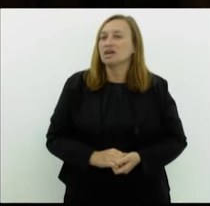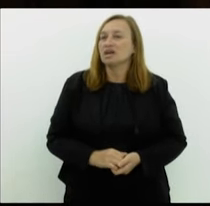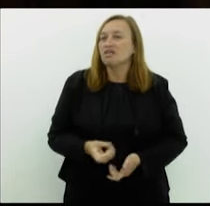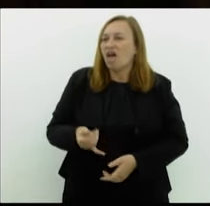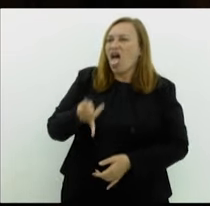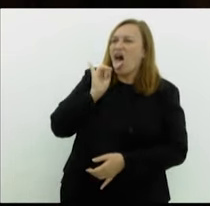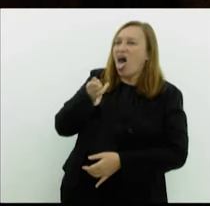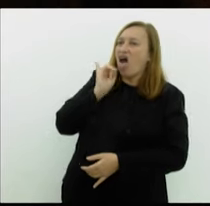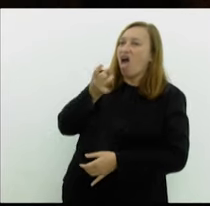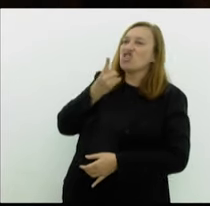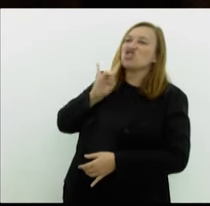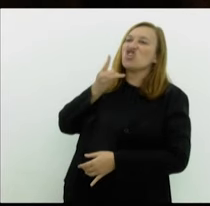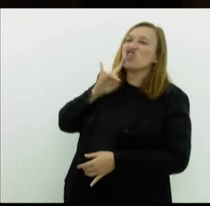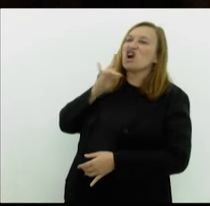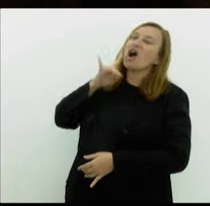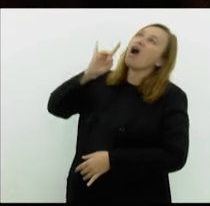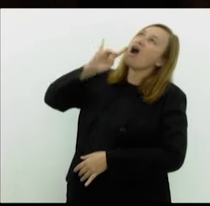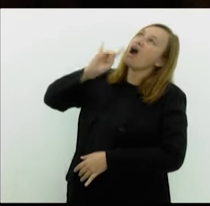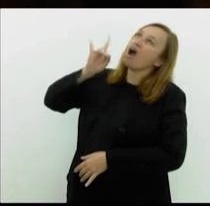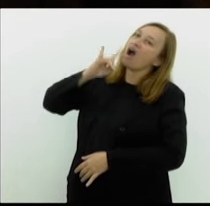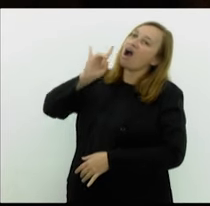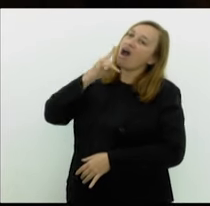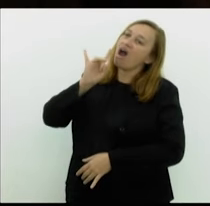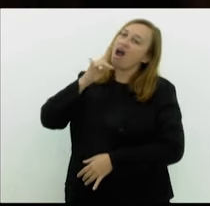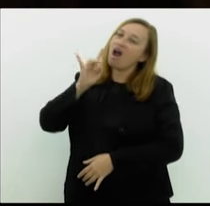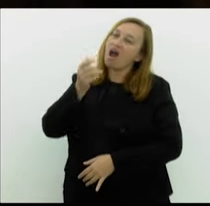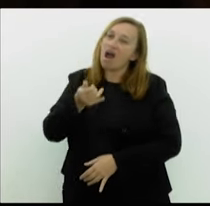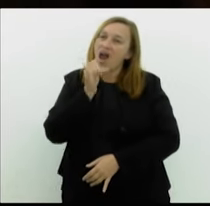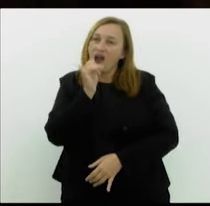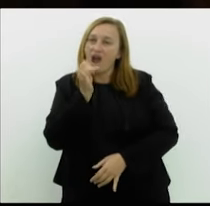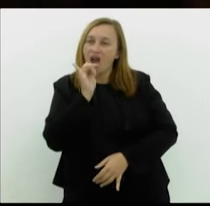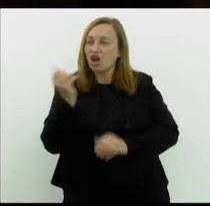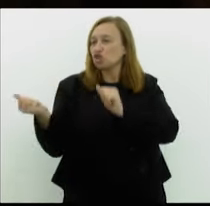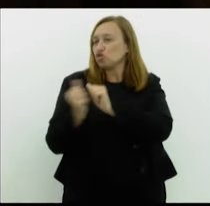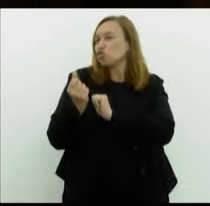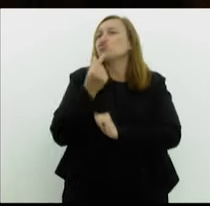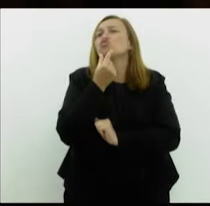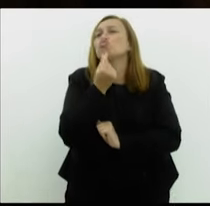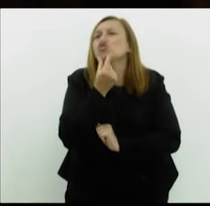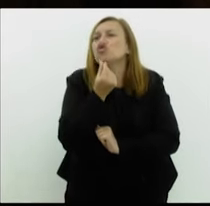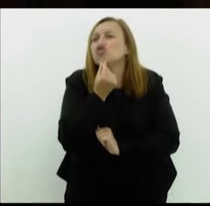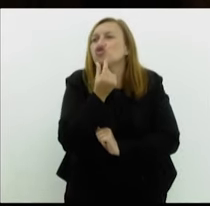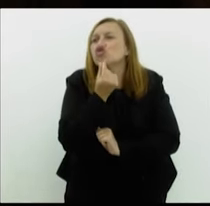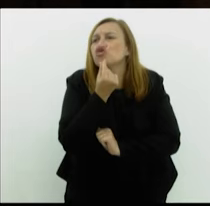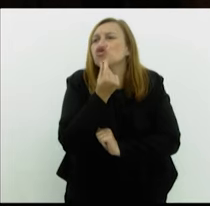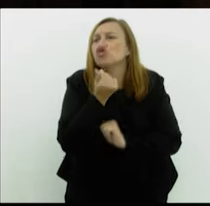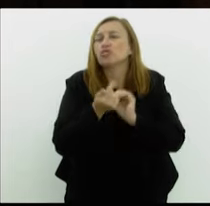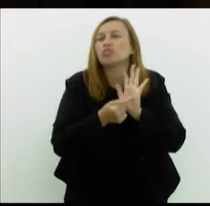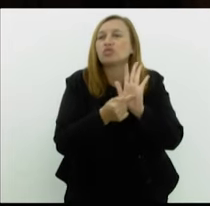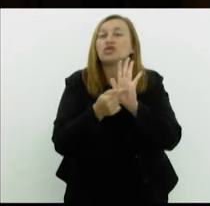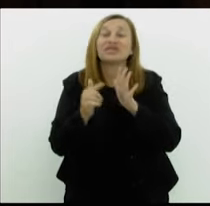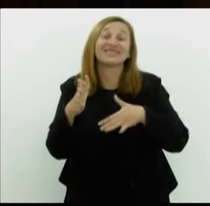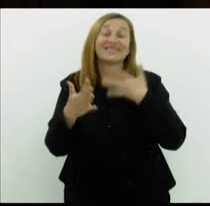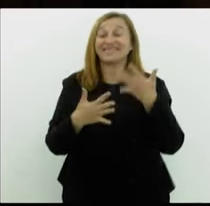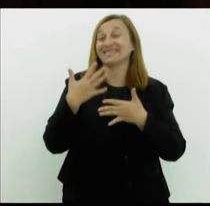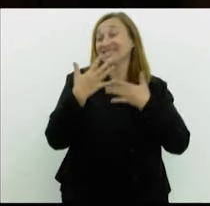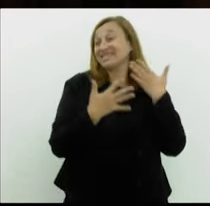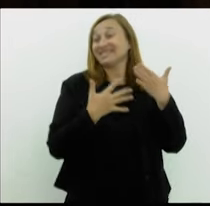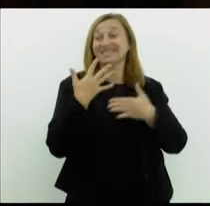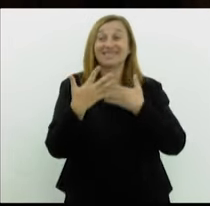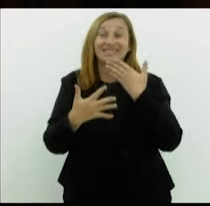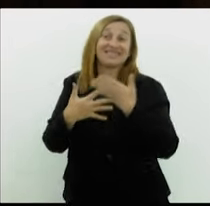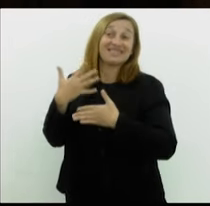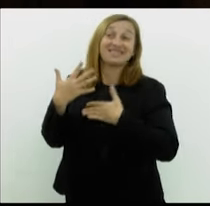de cachaça nesse evento da Madonna, ao lado dos seus meninos, demonstrando toda a sua alegria e sua